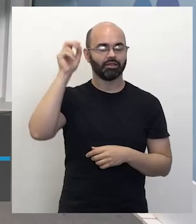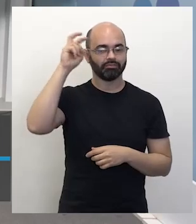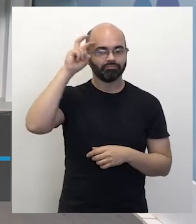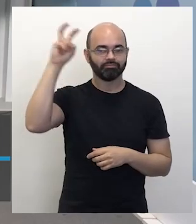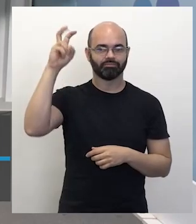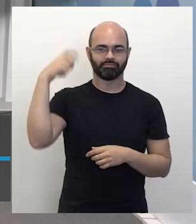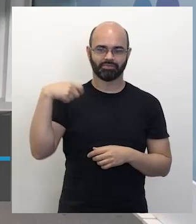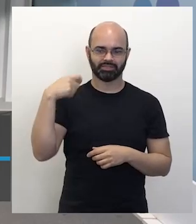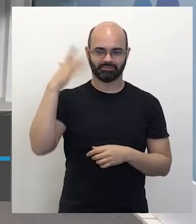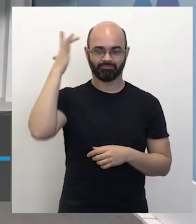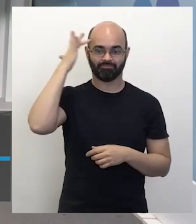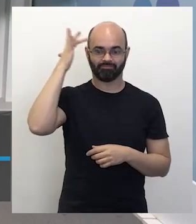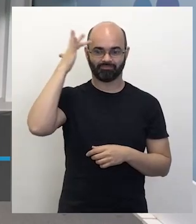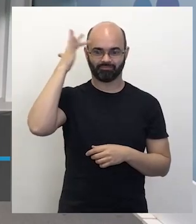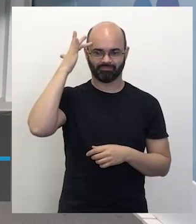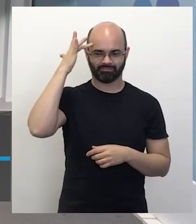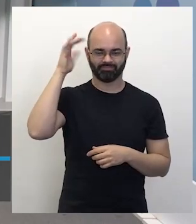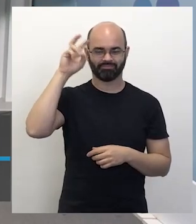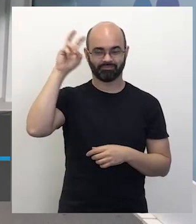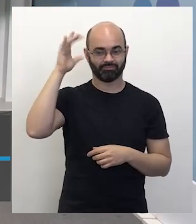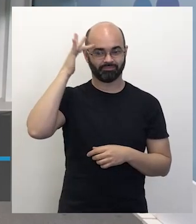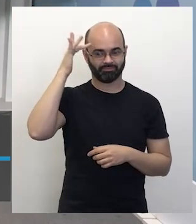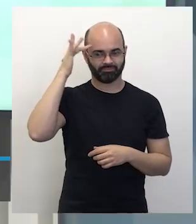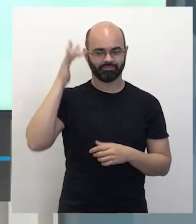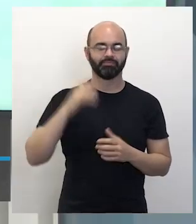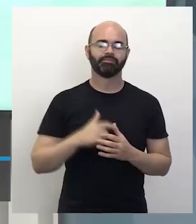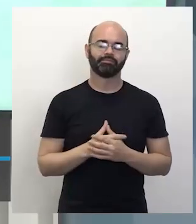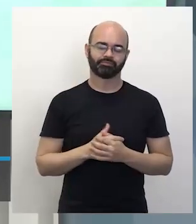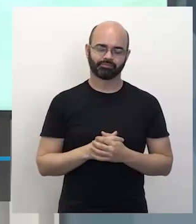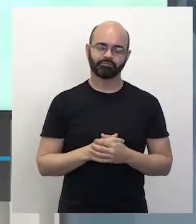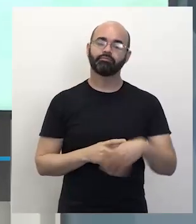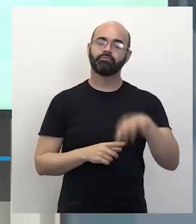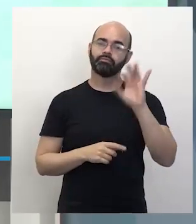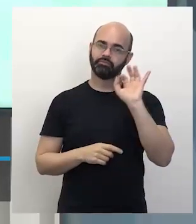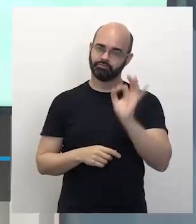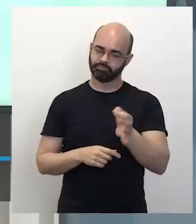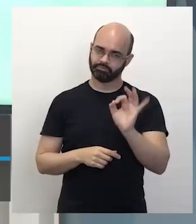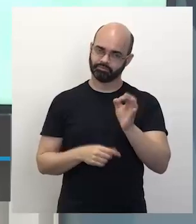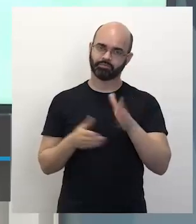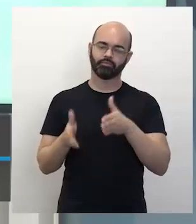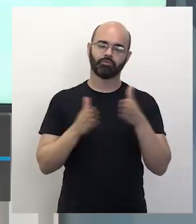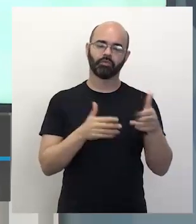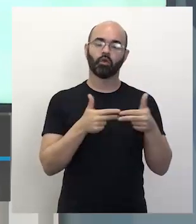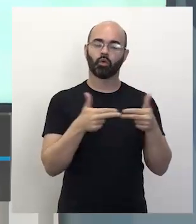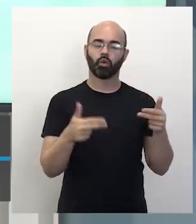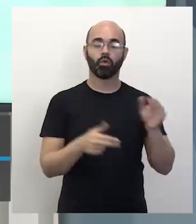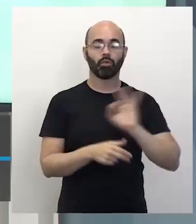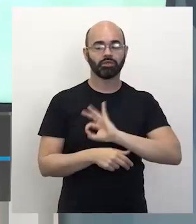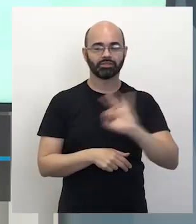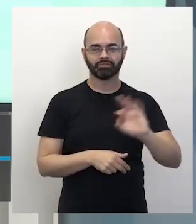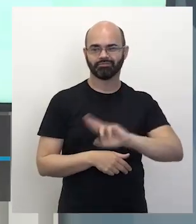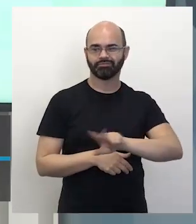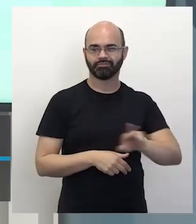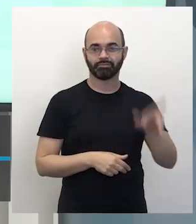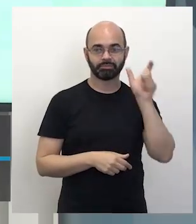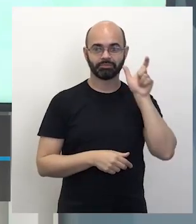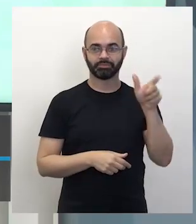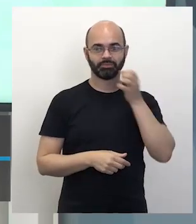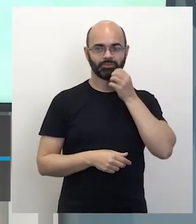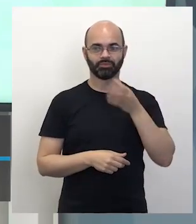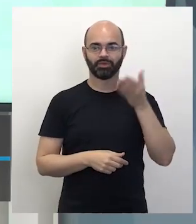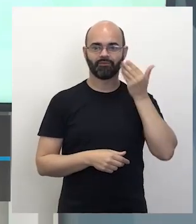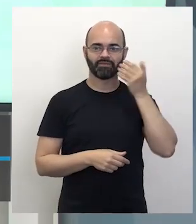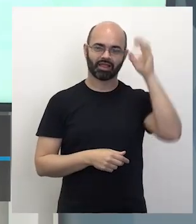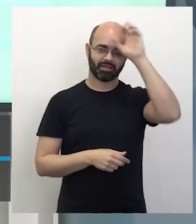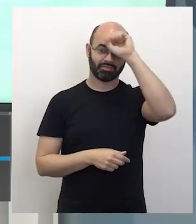É aquela questão, ela tem um lado muito positivo, você pode aprender diversas coisas muito interessantes e de